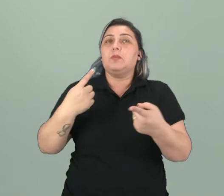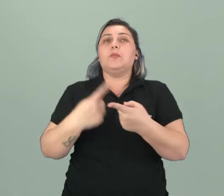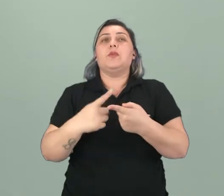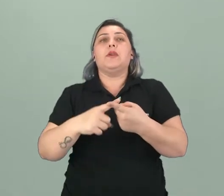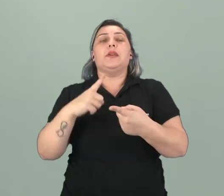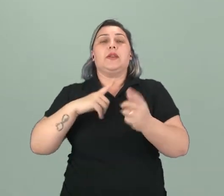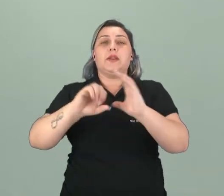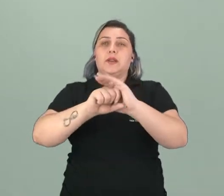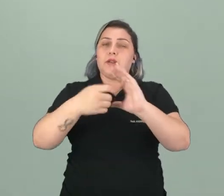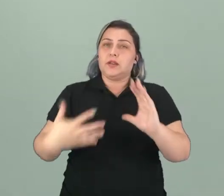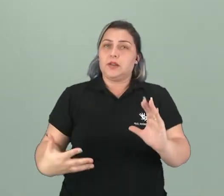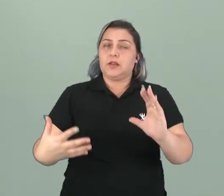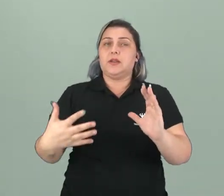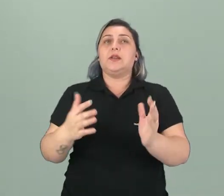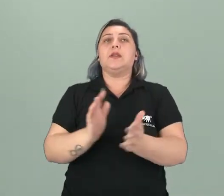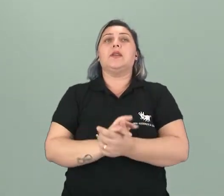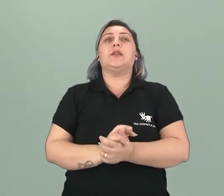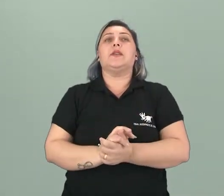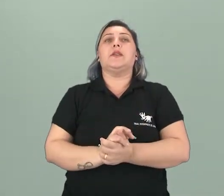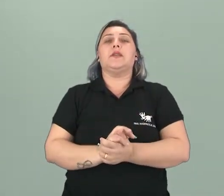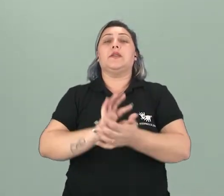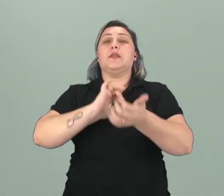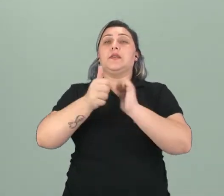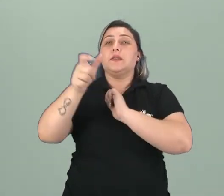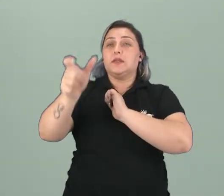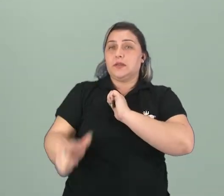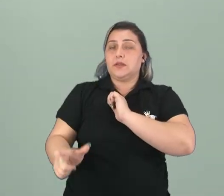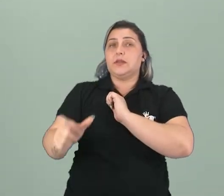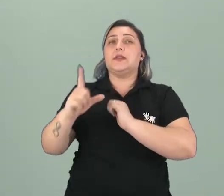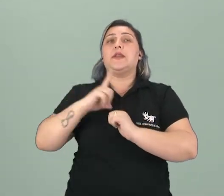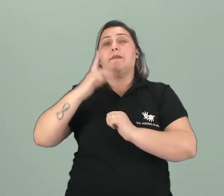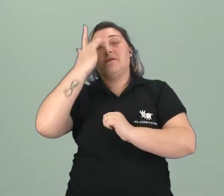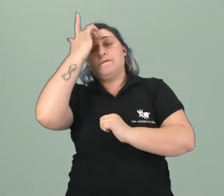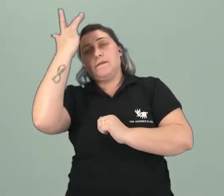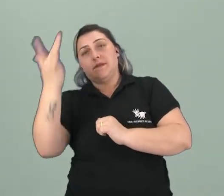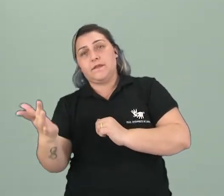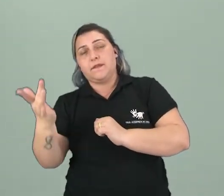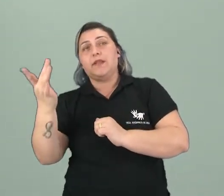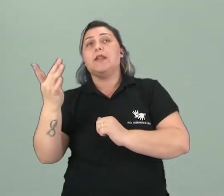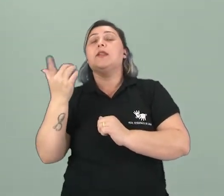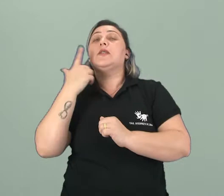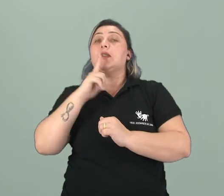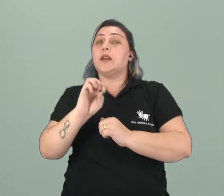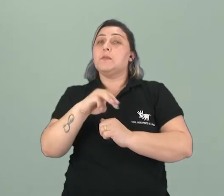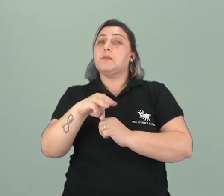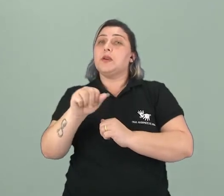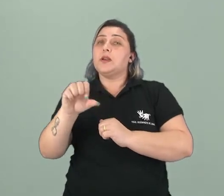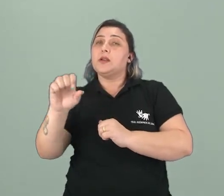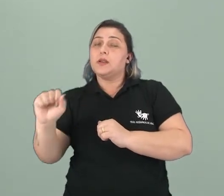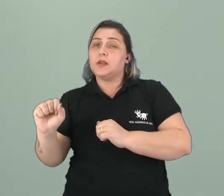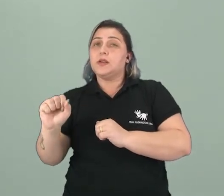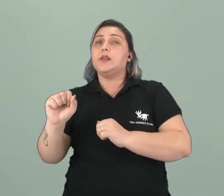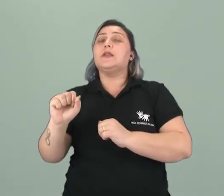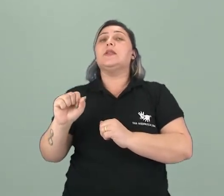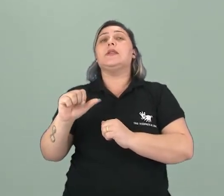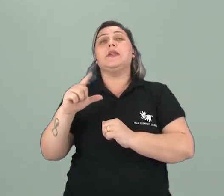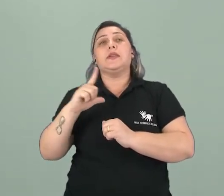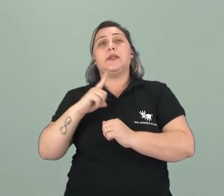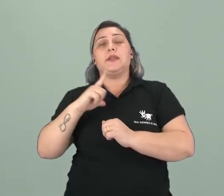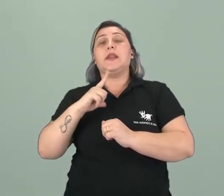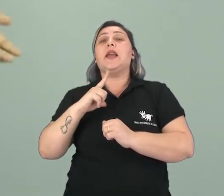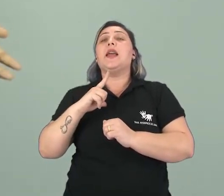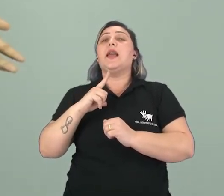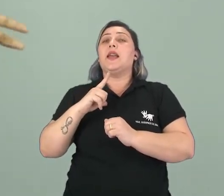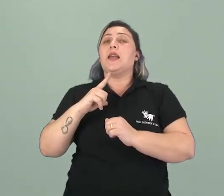são caracterizados como os portes atléticos, né? Eles têm a facilidade de ganhar massa muscular e já têm uma